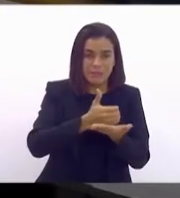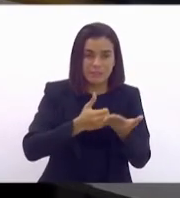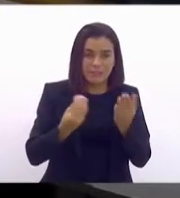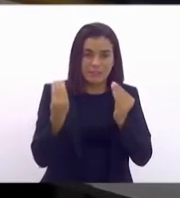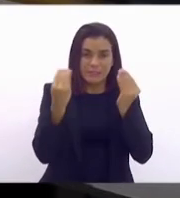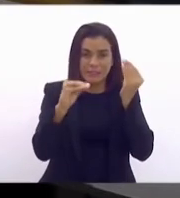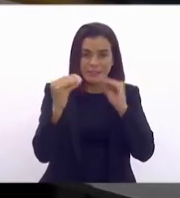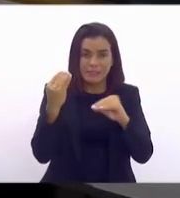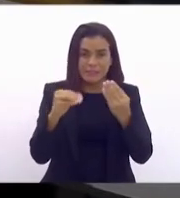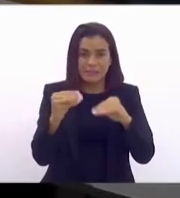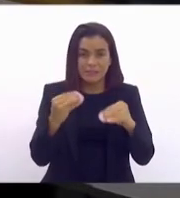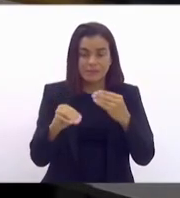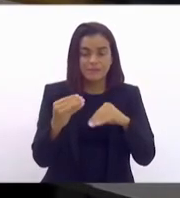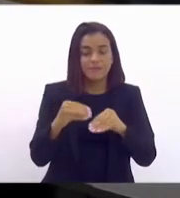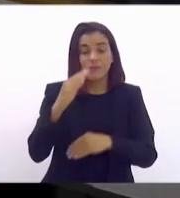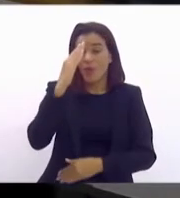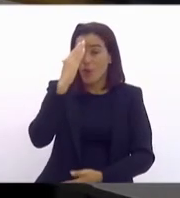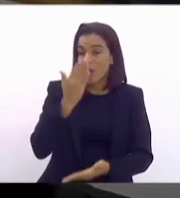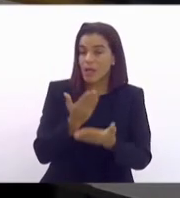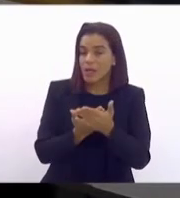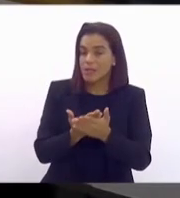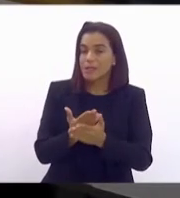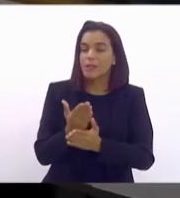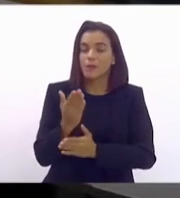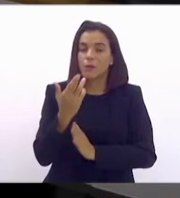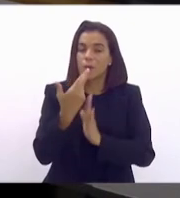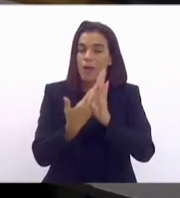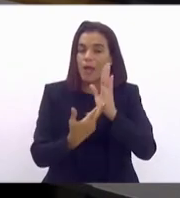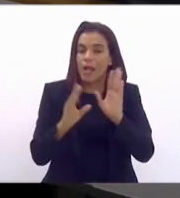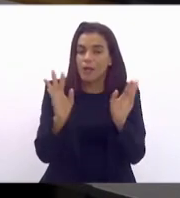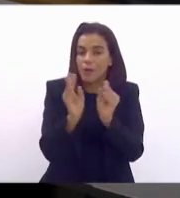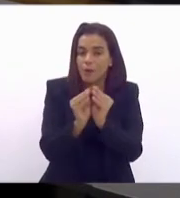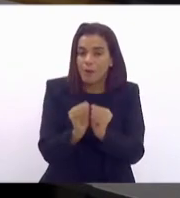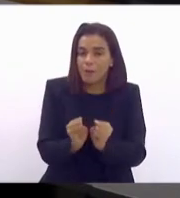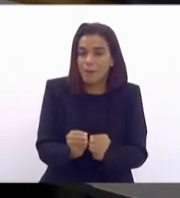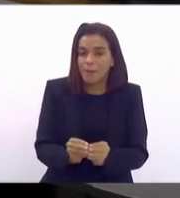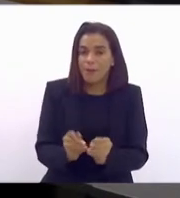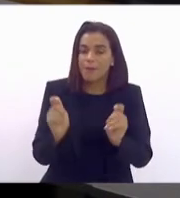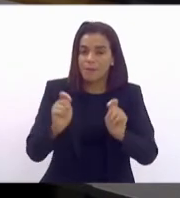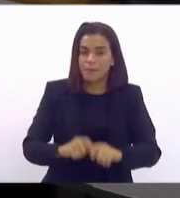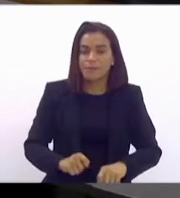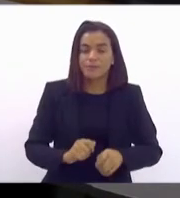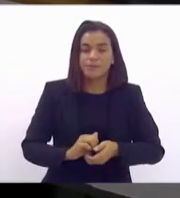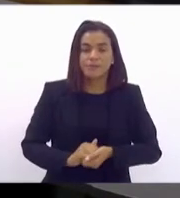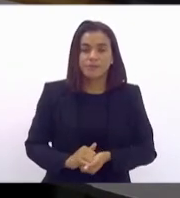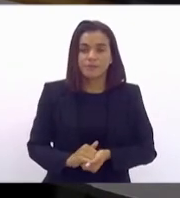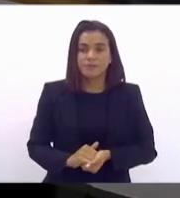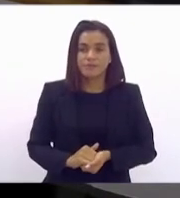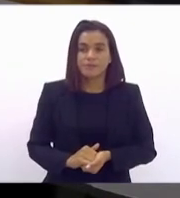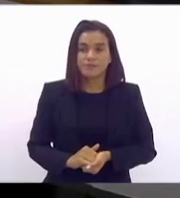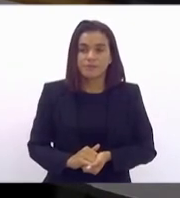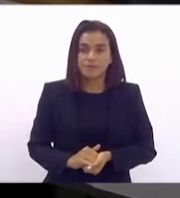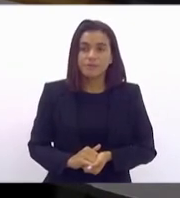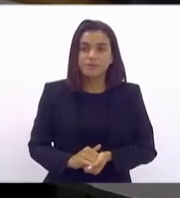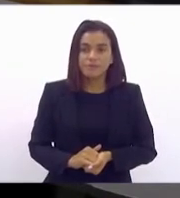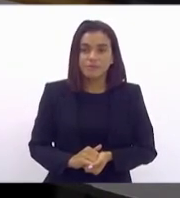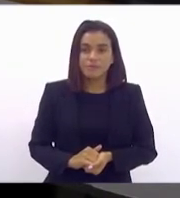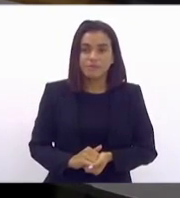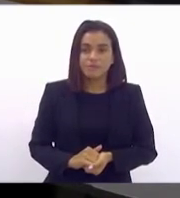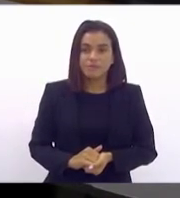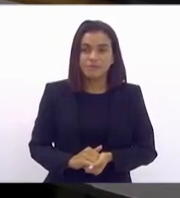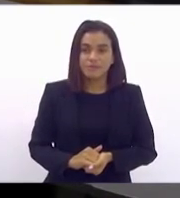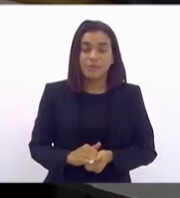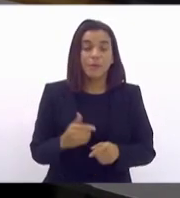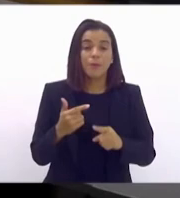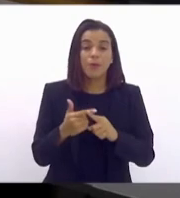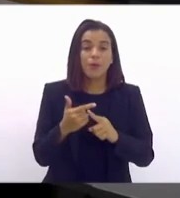Eu acredito que um relatório preliminar seja possível, sim, deputada. Bom, é só porque, em